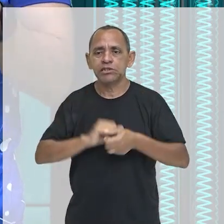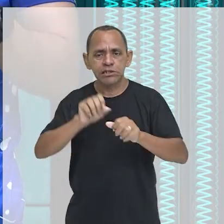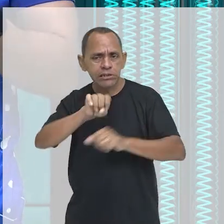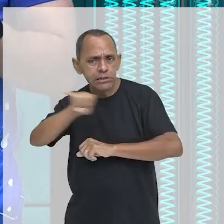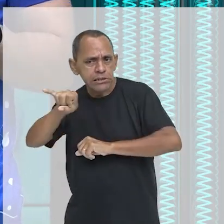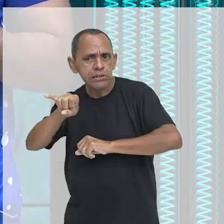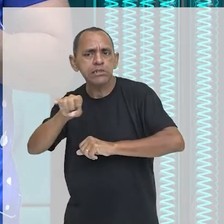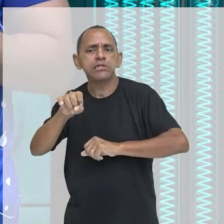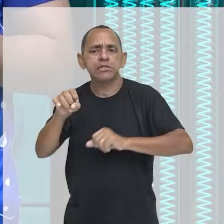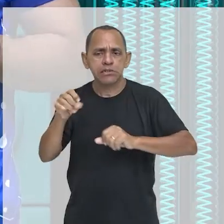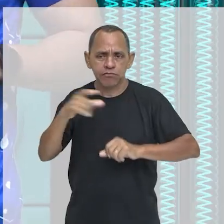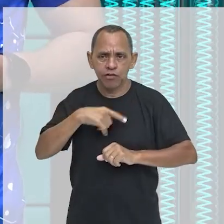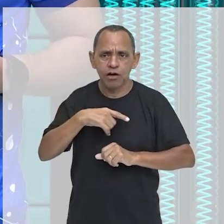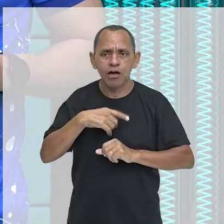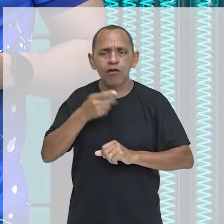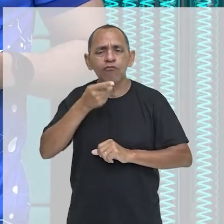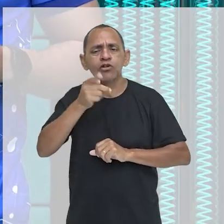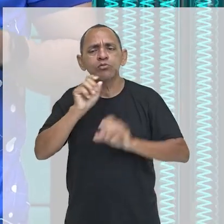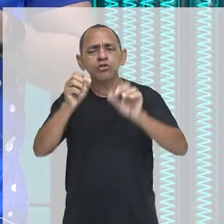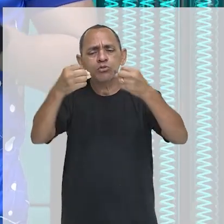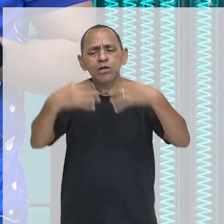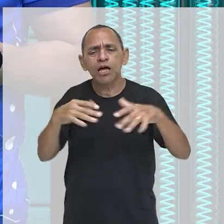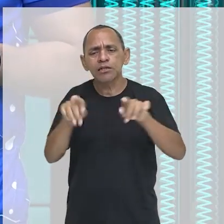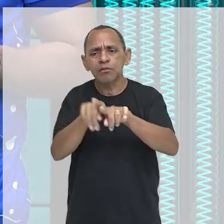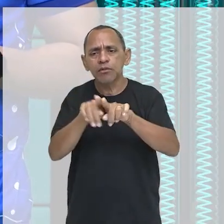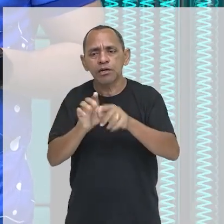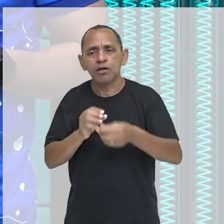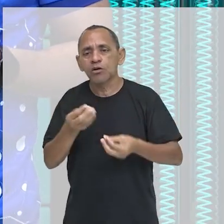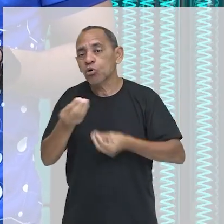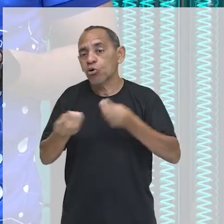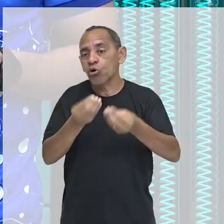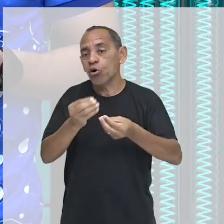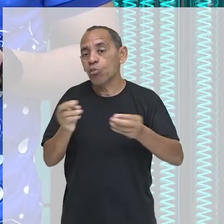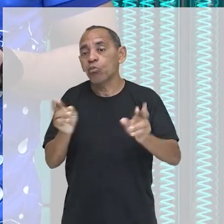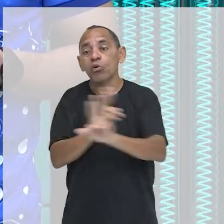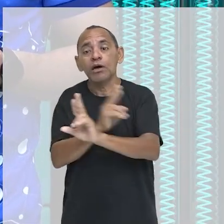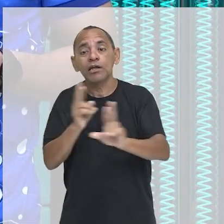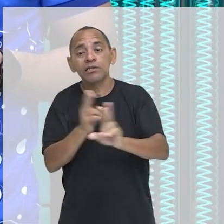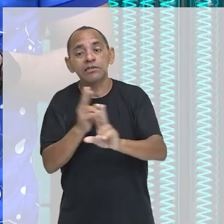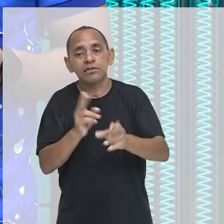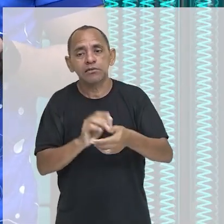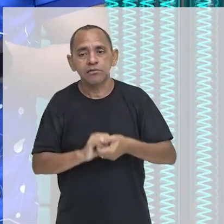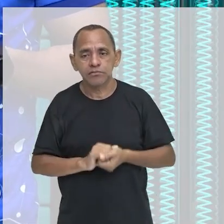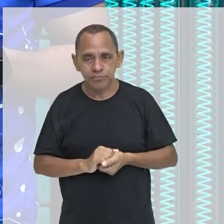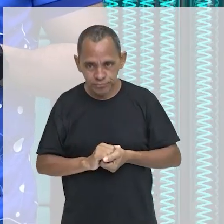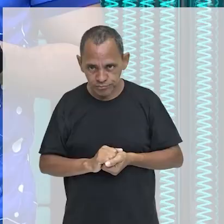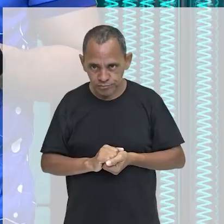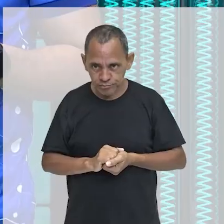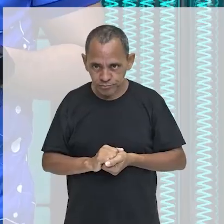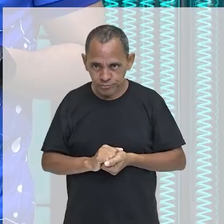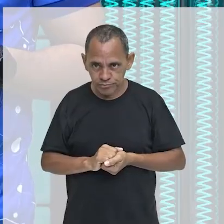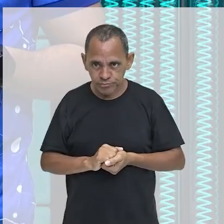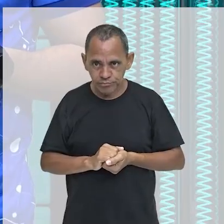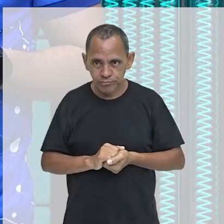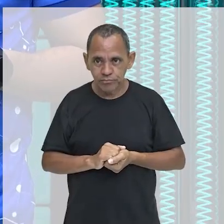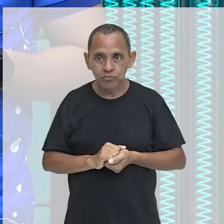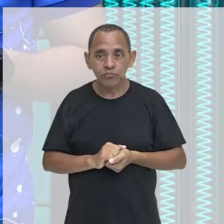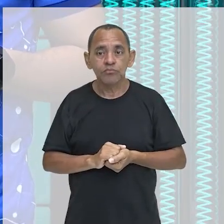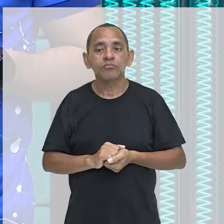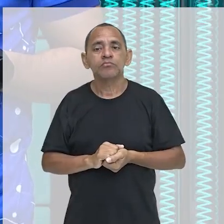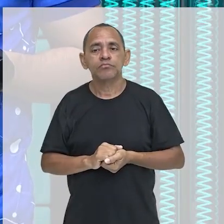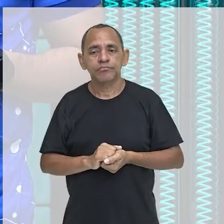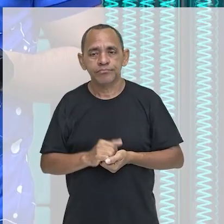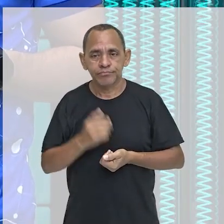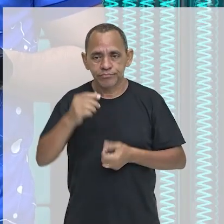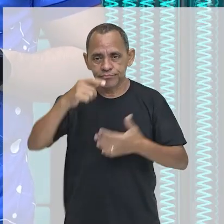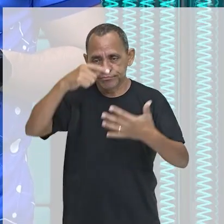essa relação dentro de um período. Qual é a relação causal, então? Elas são introduzidas por essas preposições aqui, ó, por